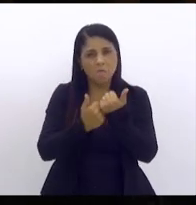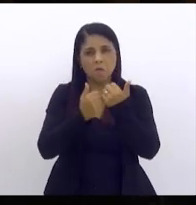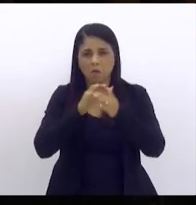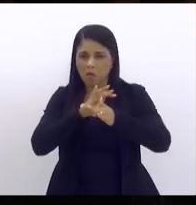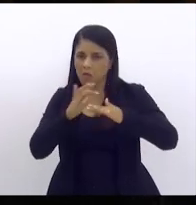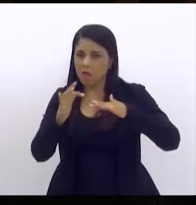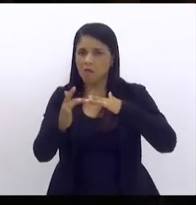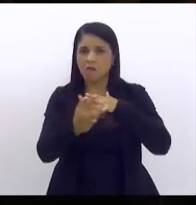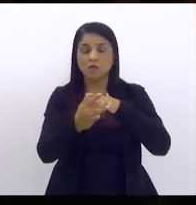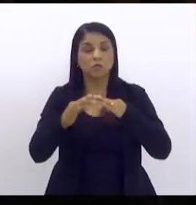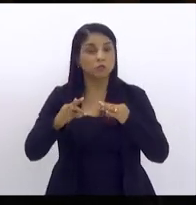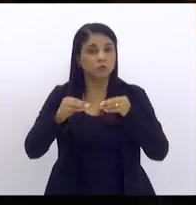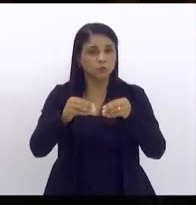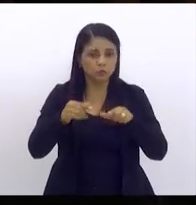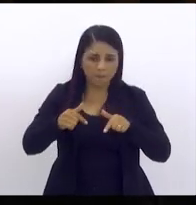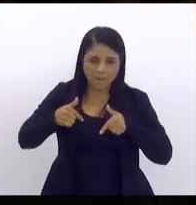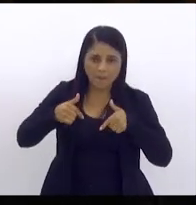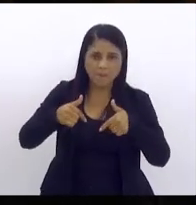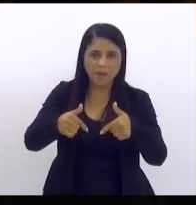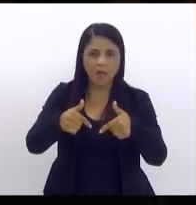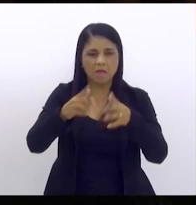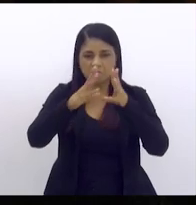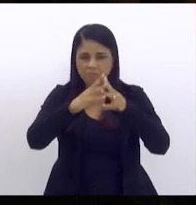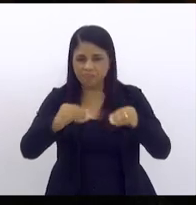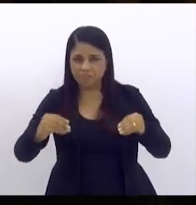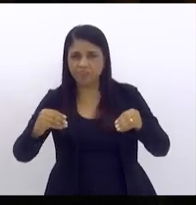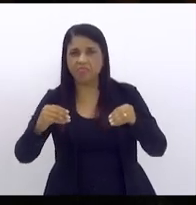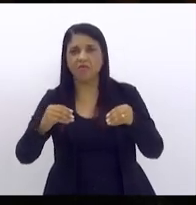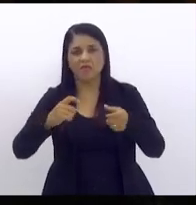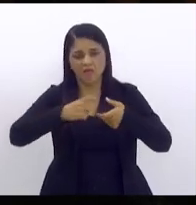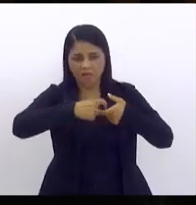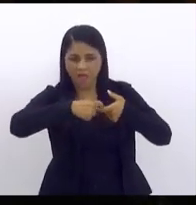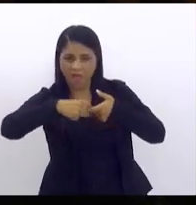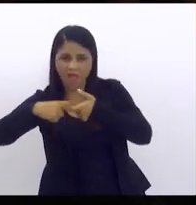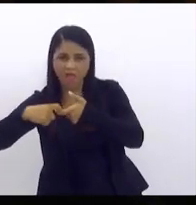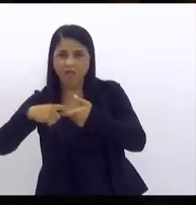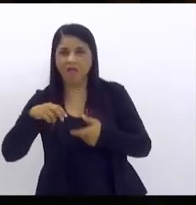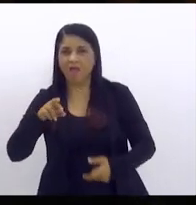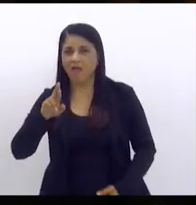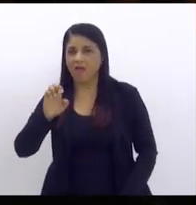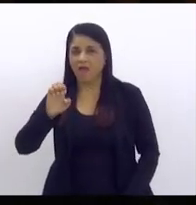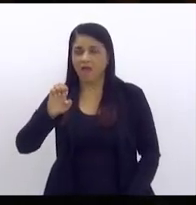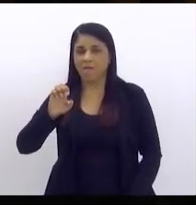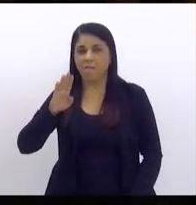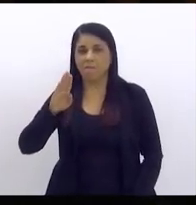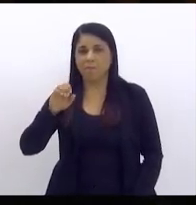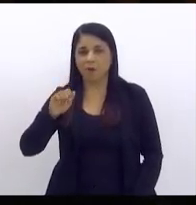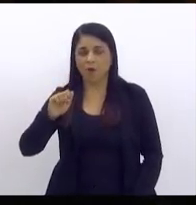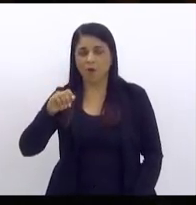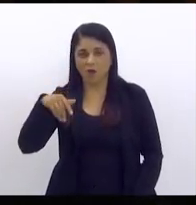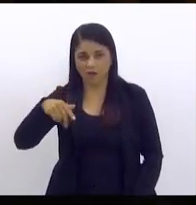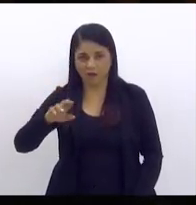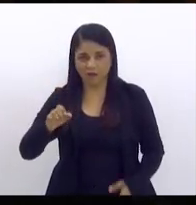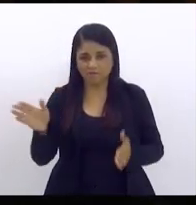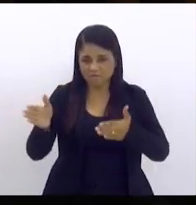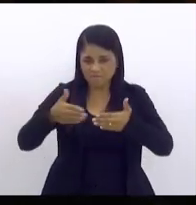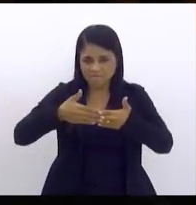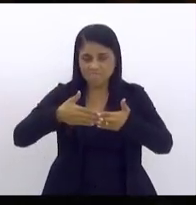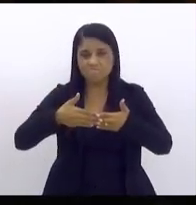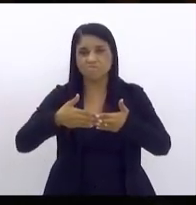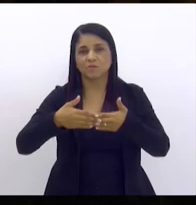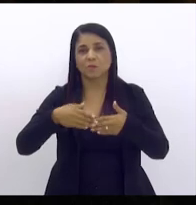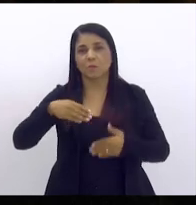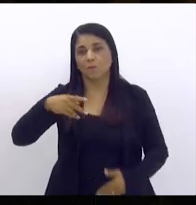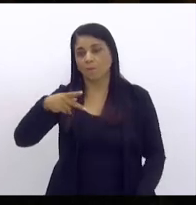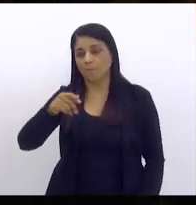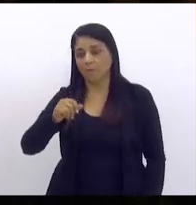porque tudo que a gente faz, desbaratar a quadrilha, rebocar o reboque, lacrar o pátio, desvendar cada vagabundo que está